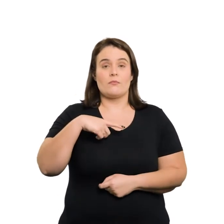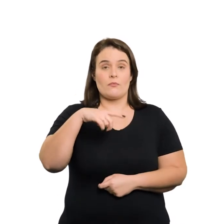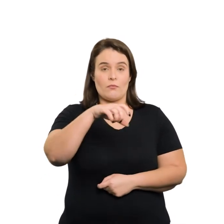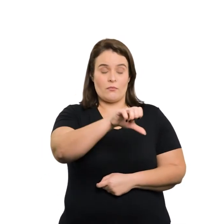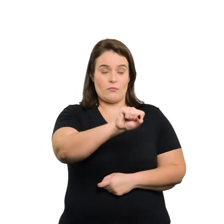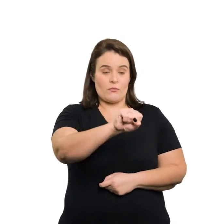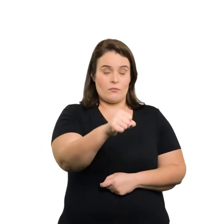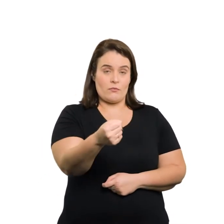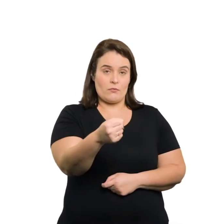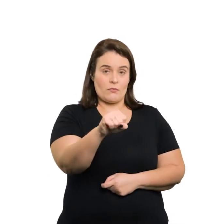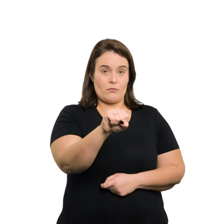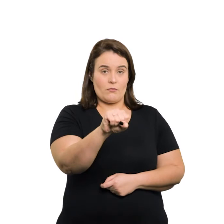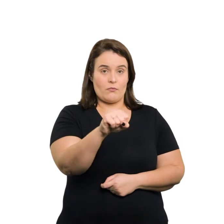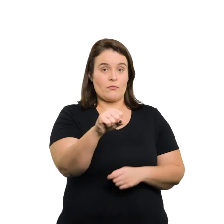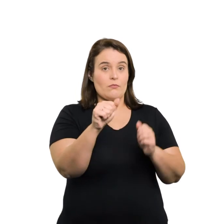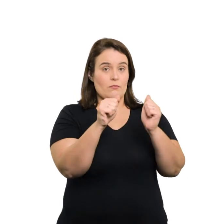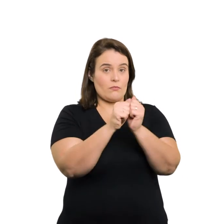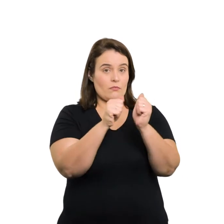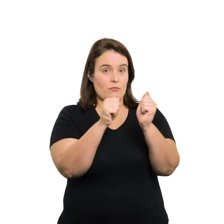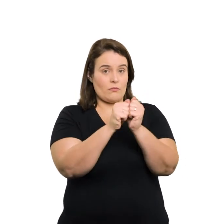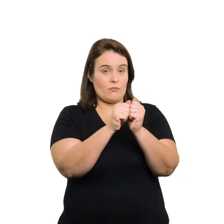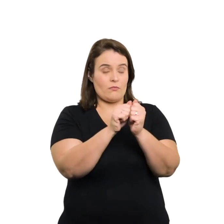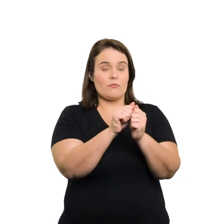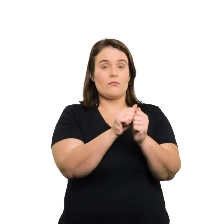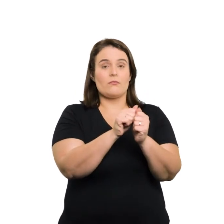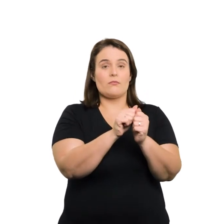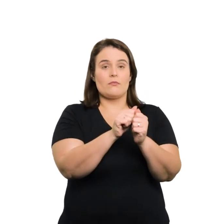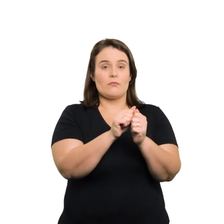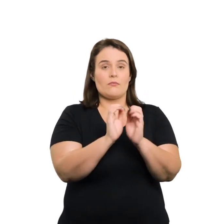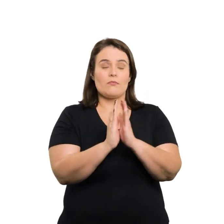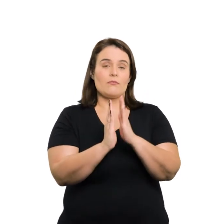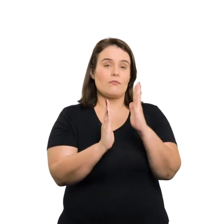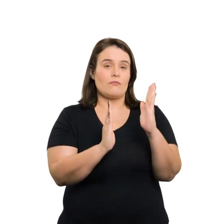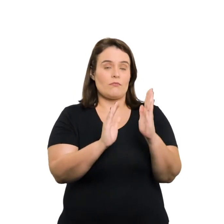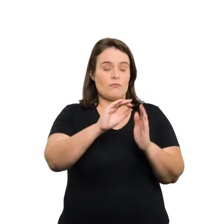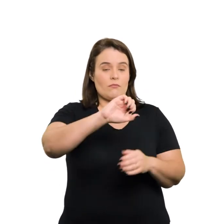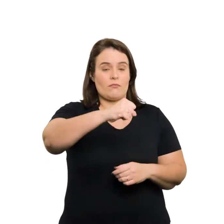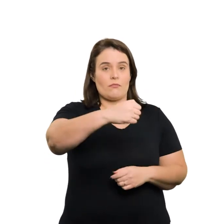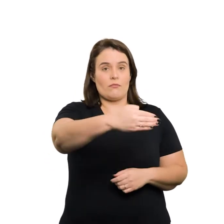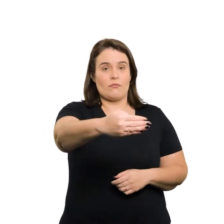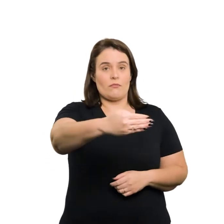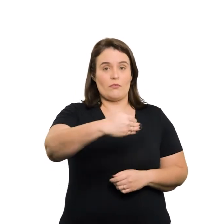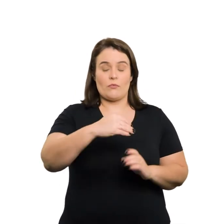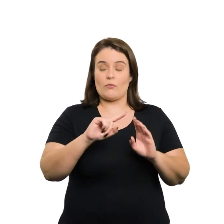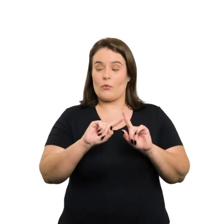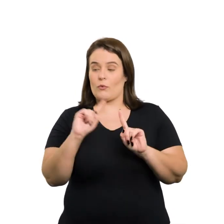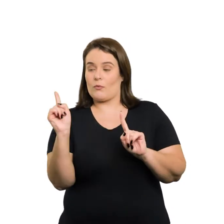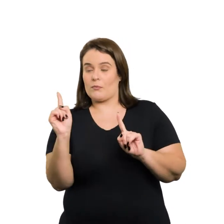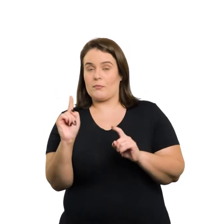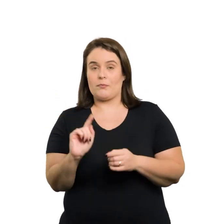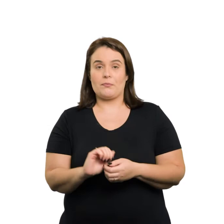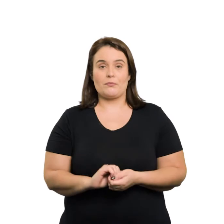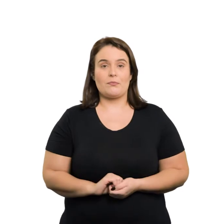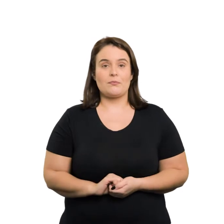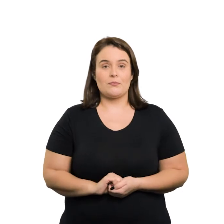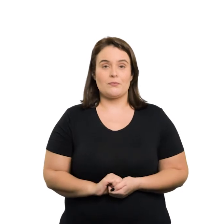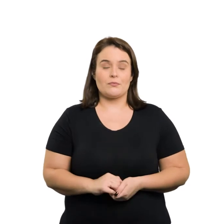um puxador horizontal, associado à maçaneta no lado oposto ao da abertura da porta.